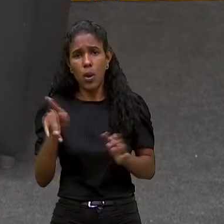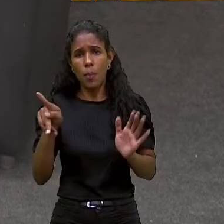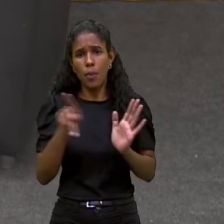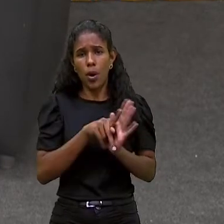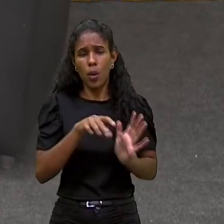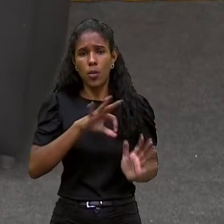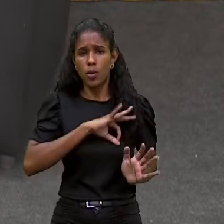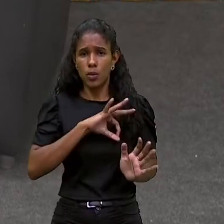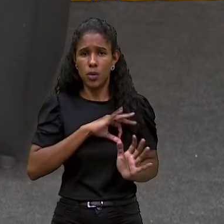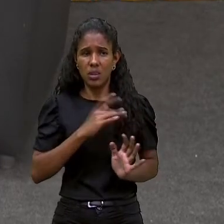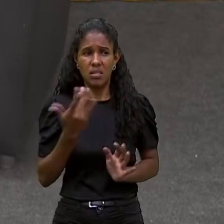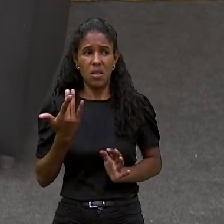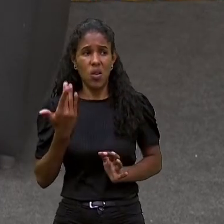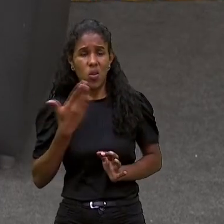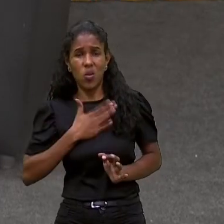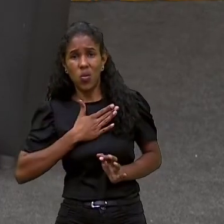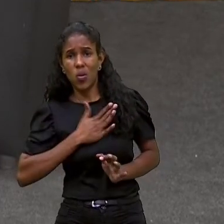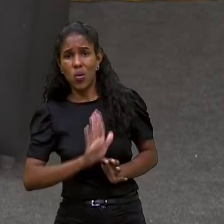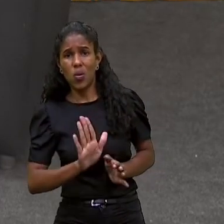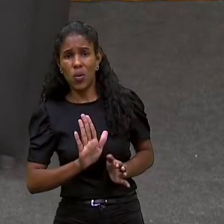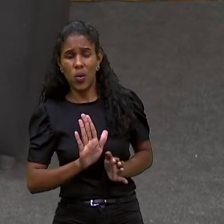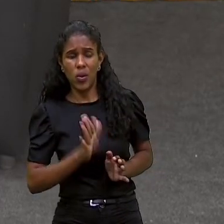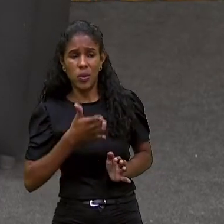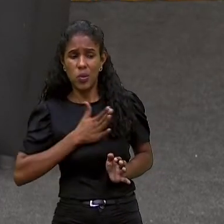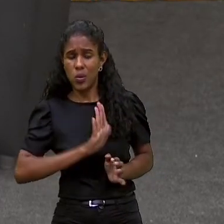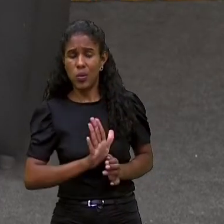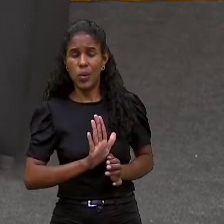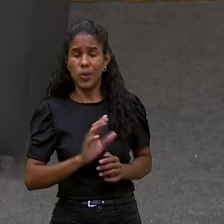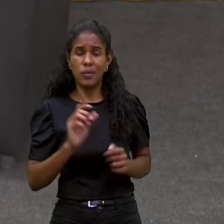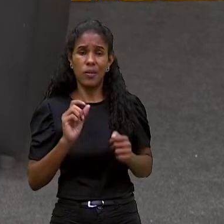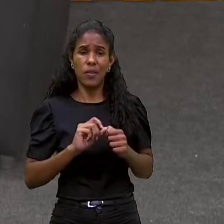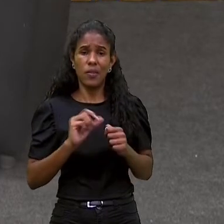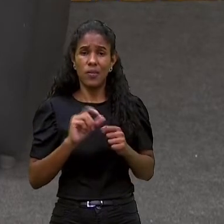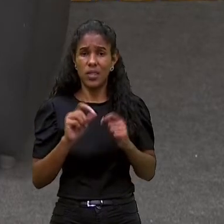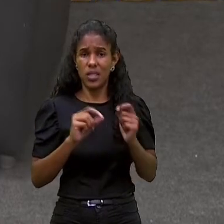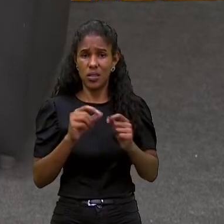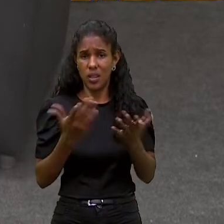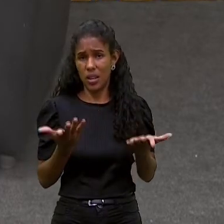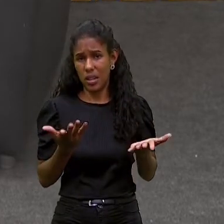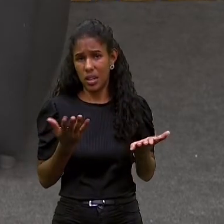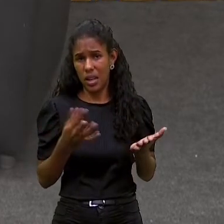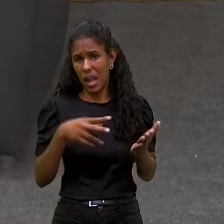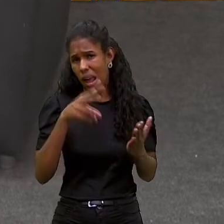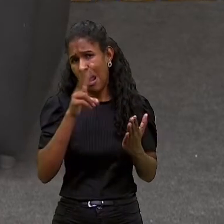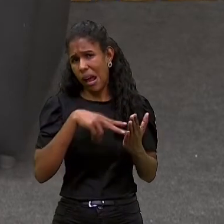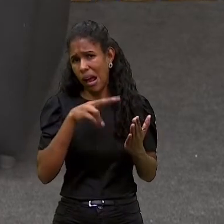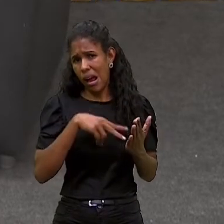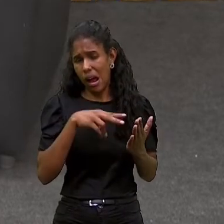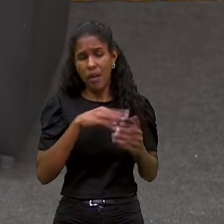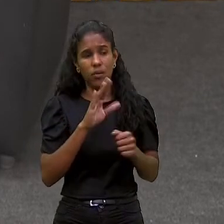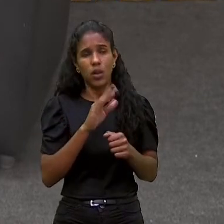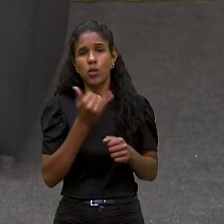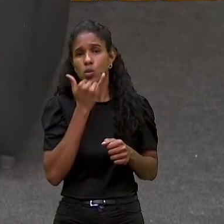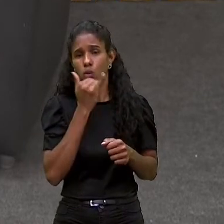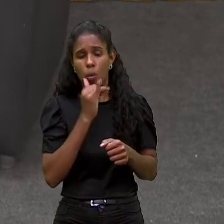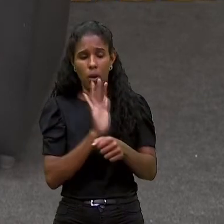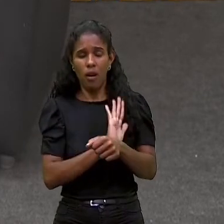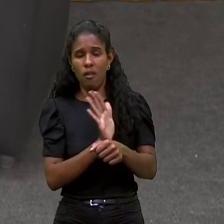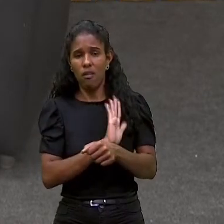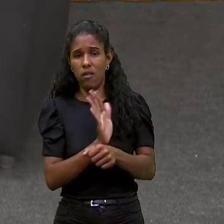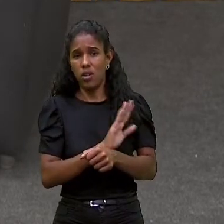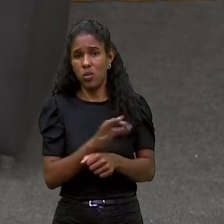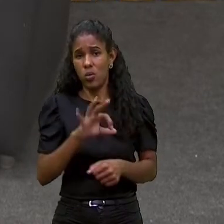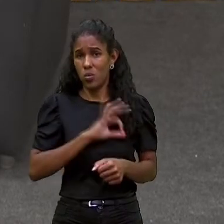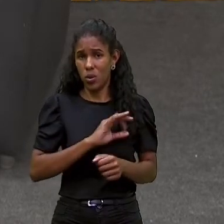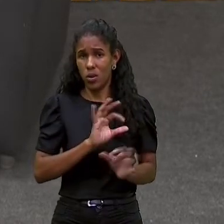inteligência emocional? Então você vai ler alguma coisa de inteligência emocional. E aí sim, a leitura te ajuda a construir a